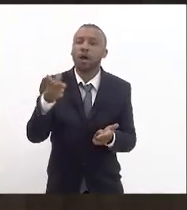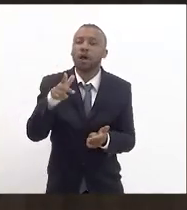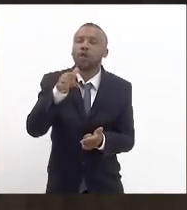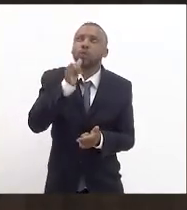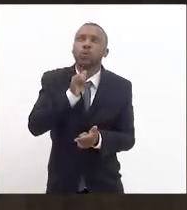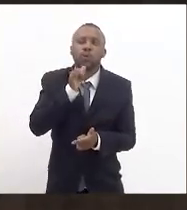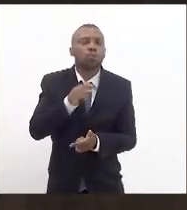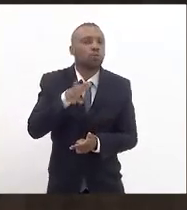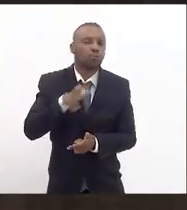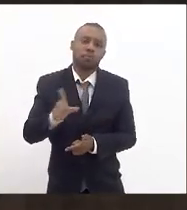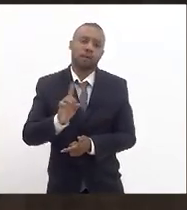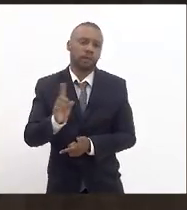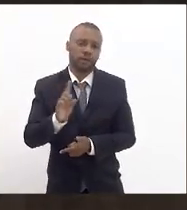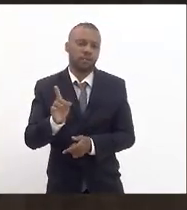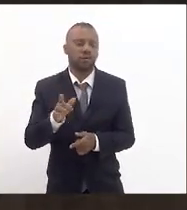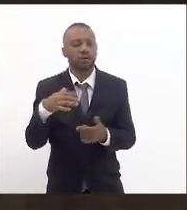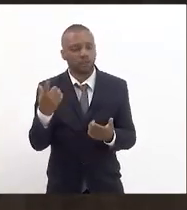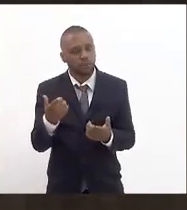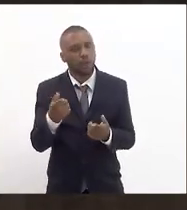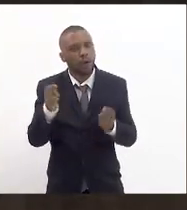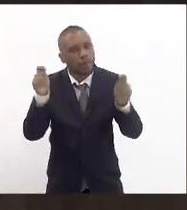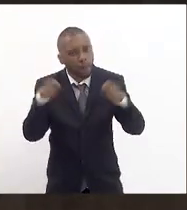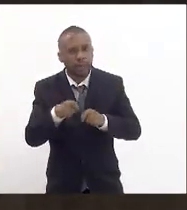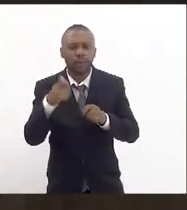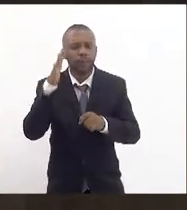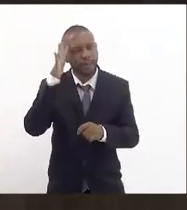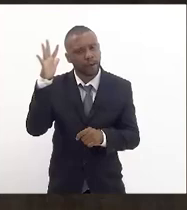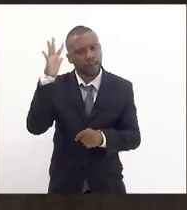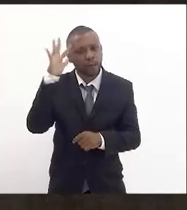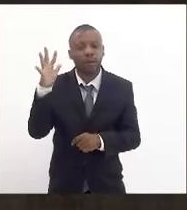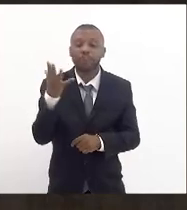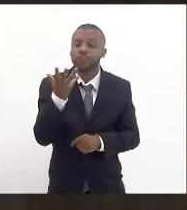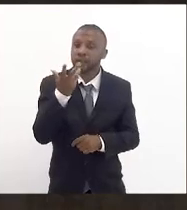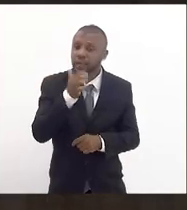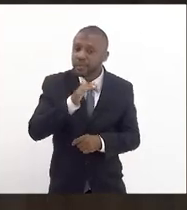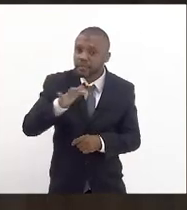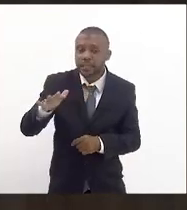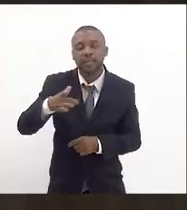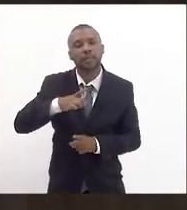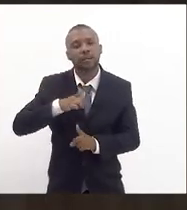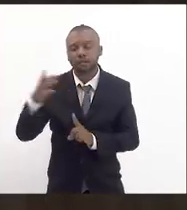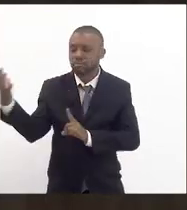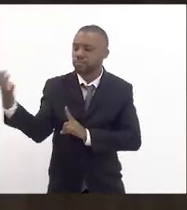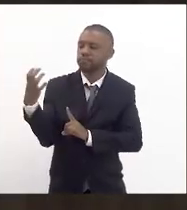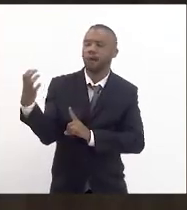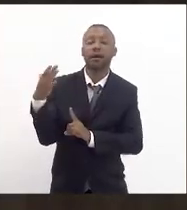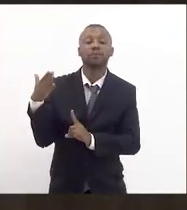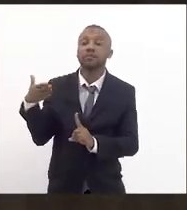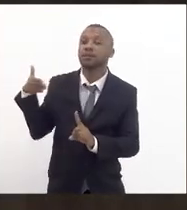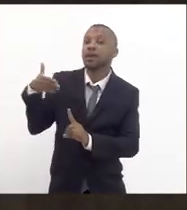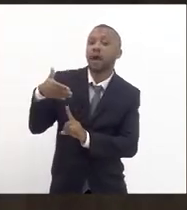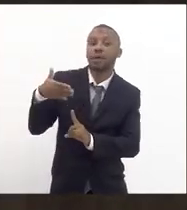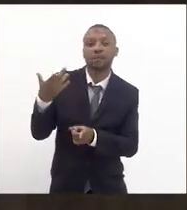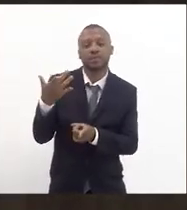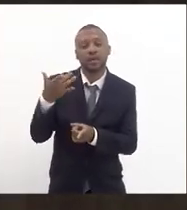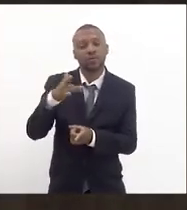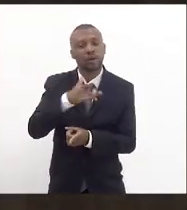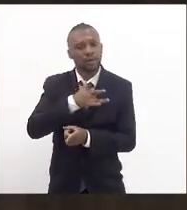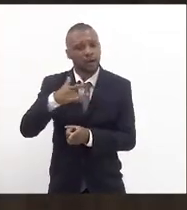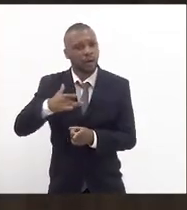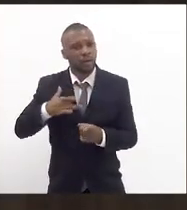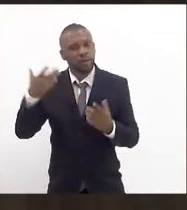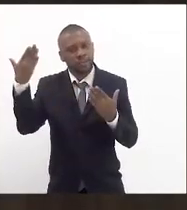é possível imaginar que essas crianças não teriam impacto direto na sua saúde mental.